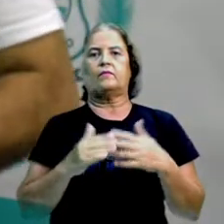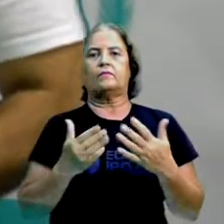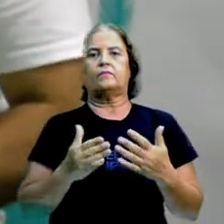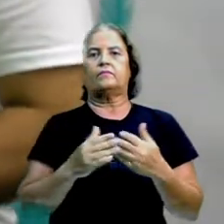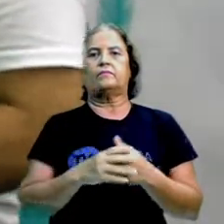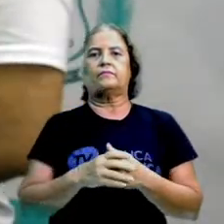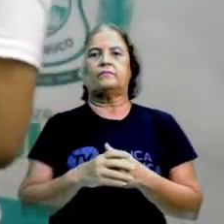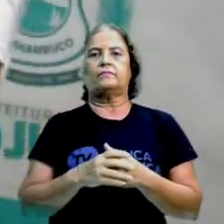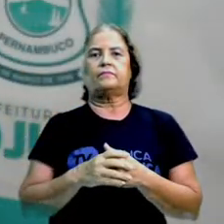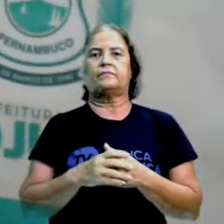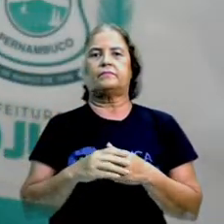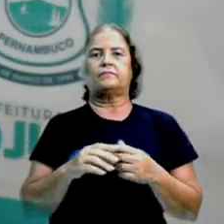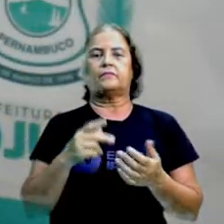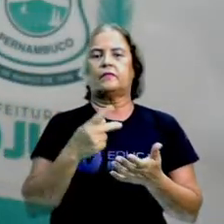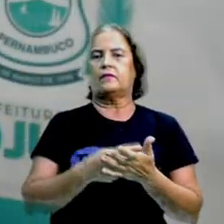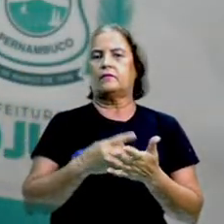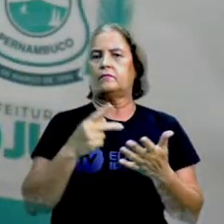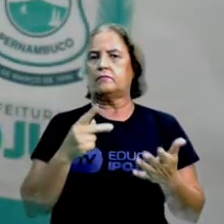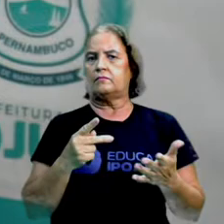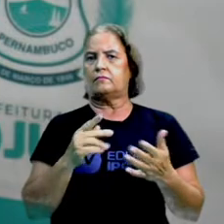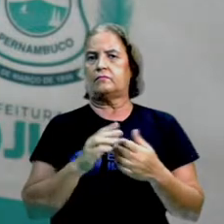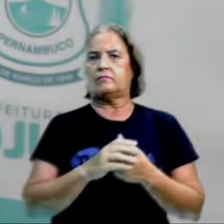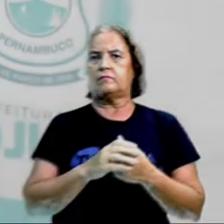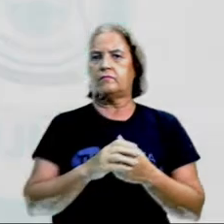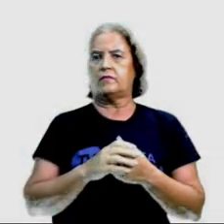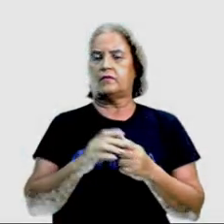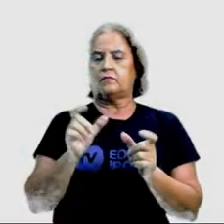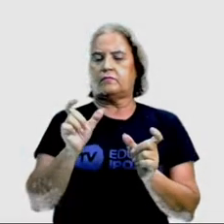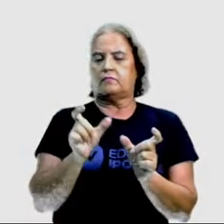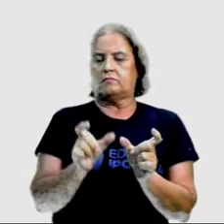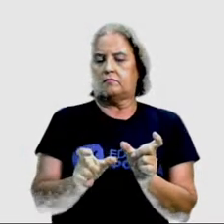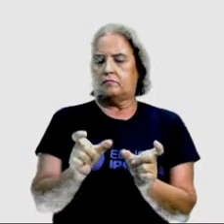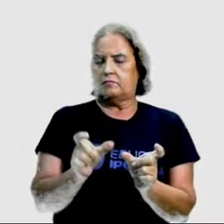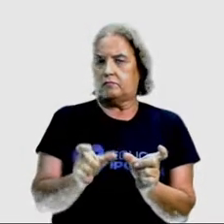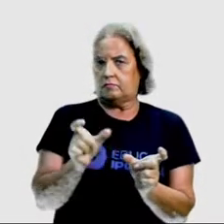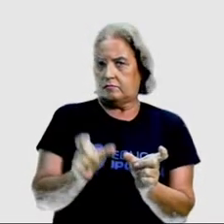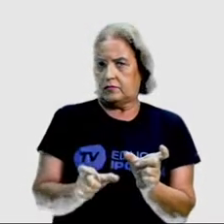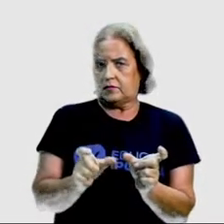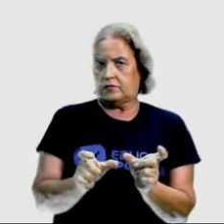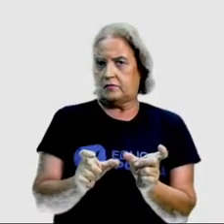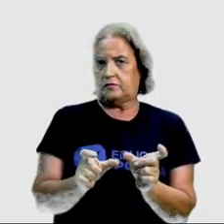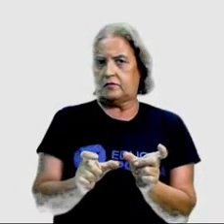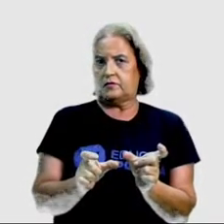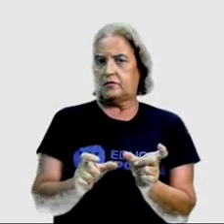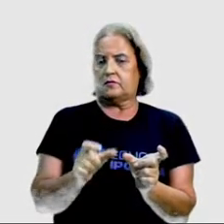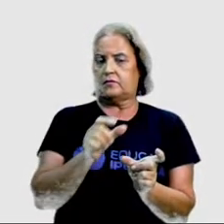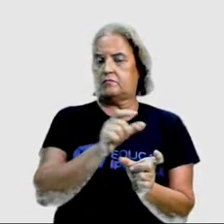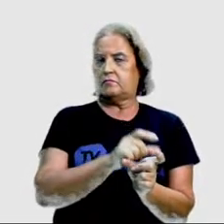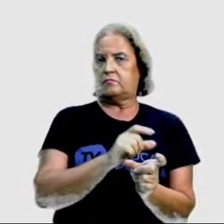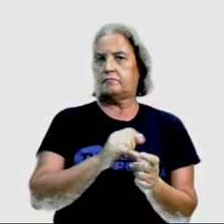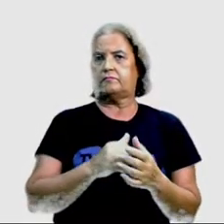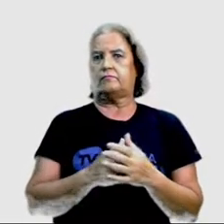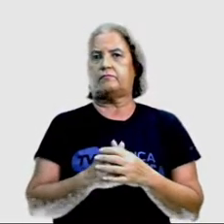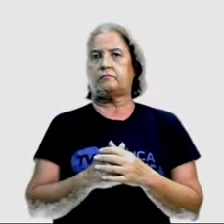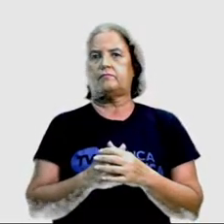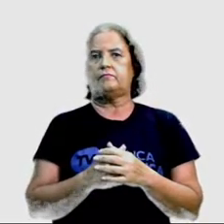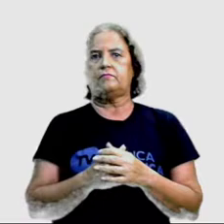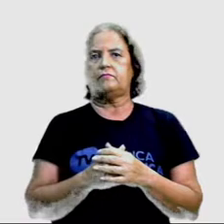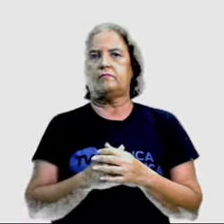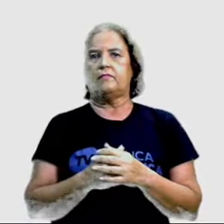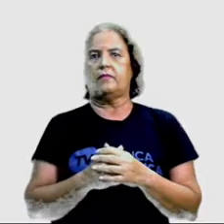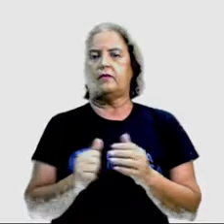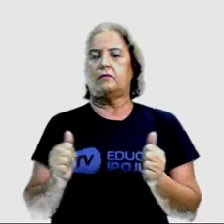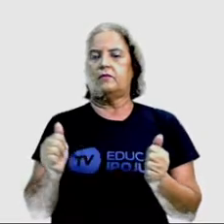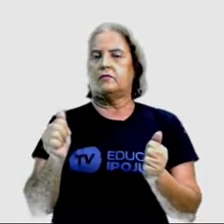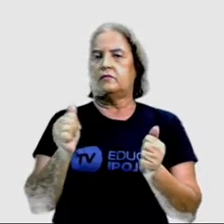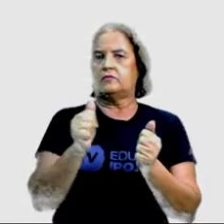lá. Então, o que acontece? Nós temos o prefix mais a palavra, que é o word, e temos aí da